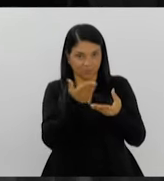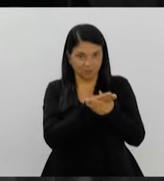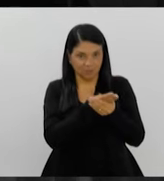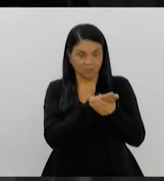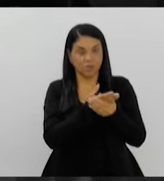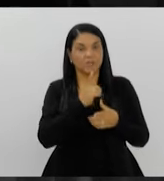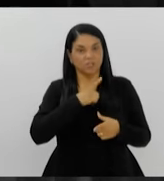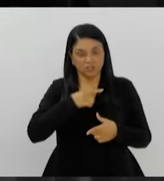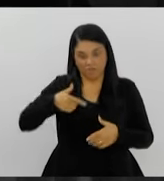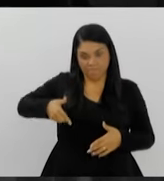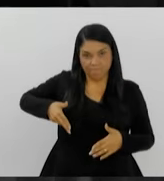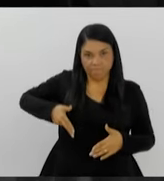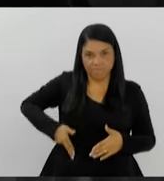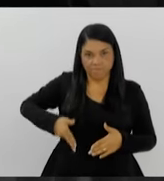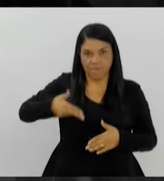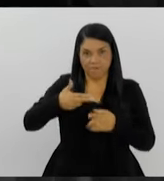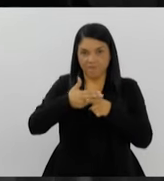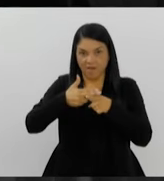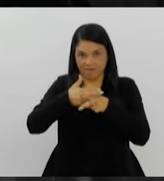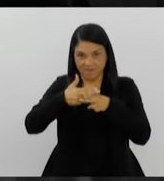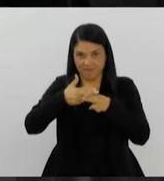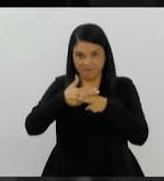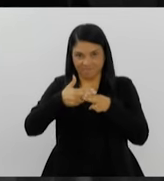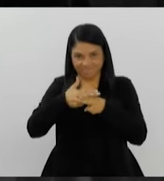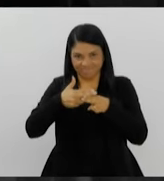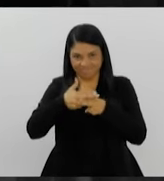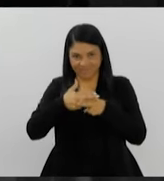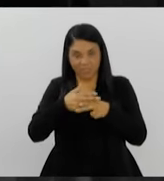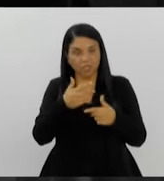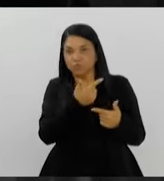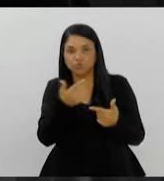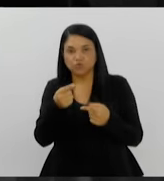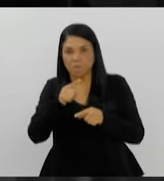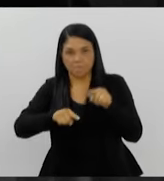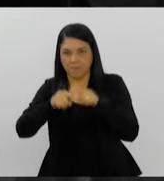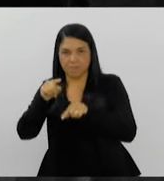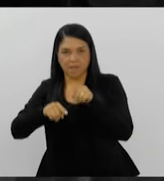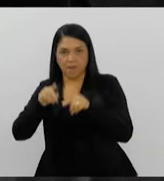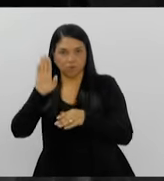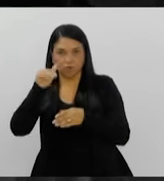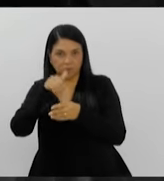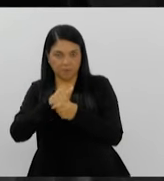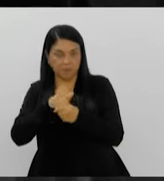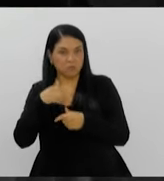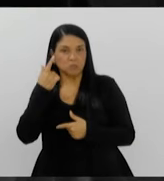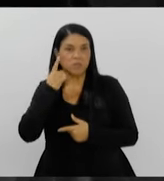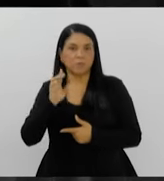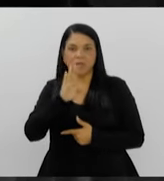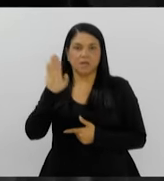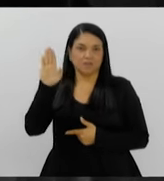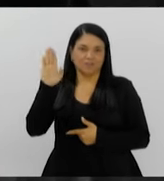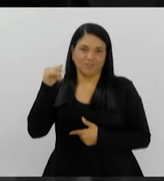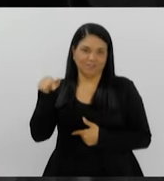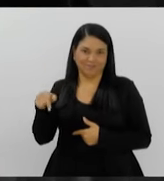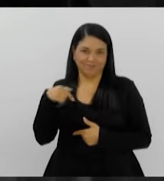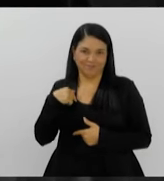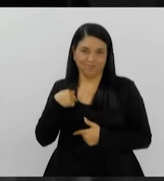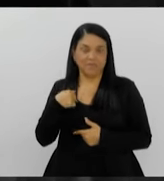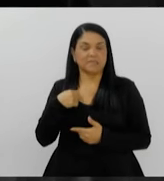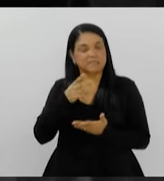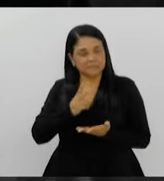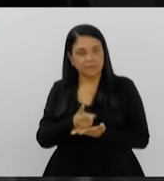faca ou seja ele não portava nenhum material de campanha eu nem sabia que ele era candidato mais uma vez porque ele é derrotado em todas as